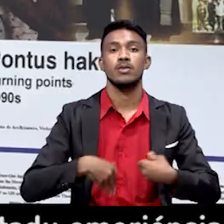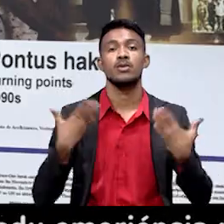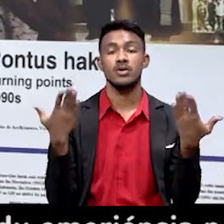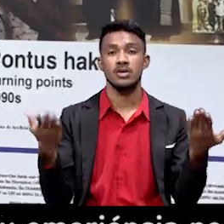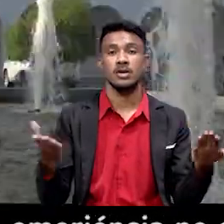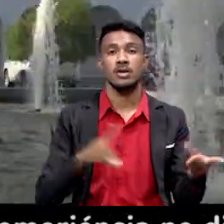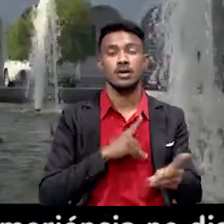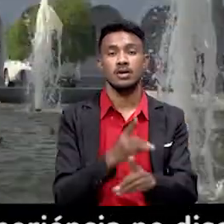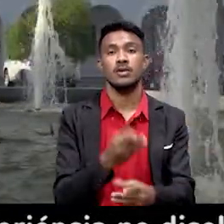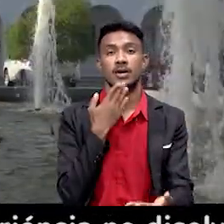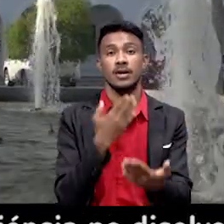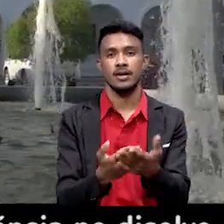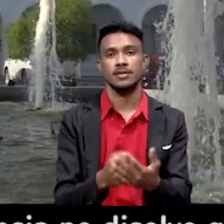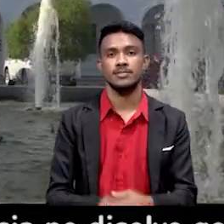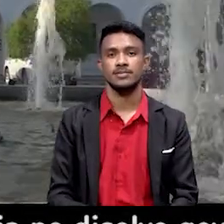aqui.